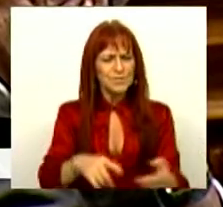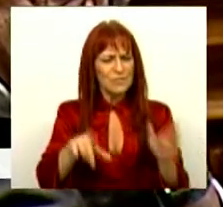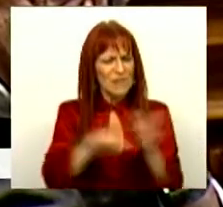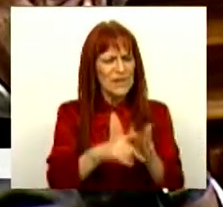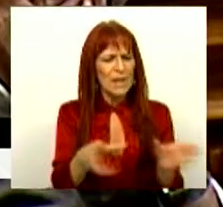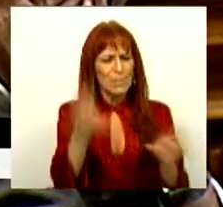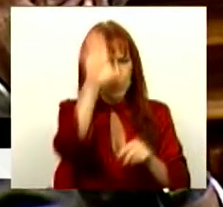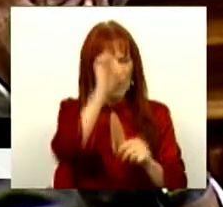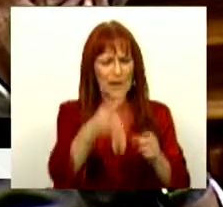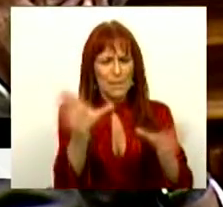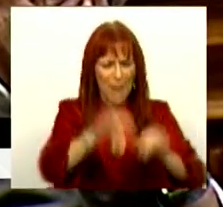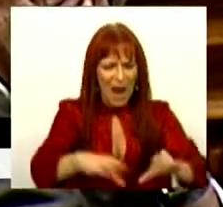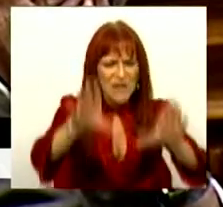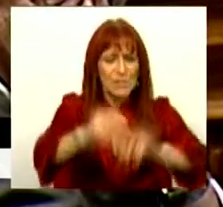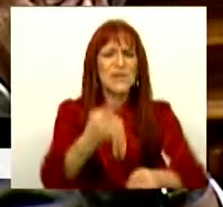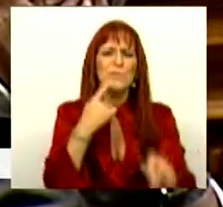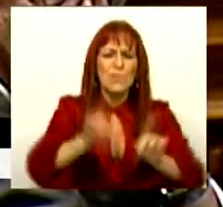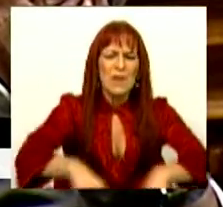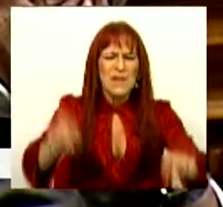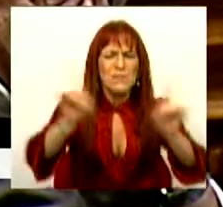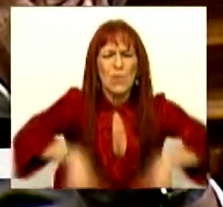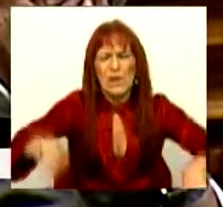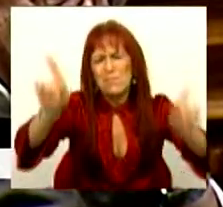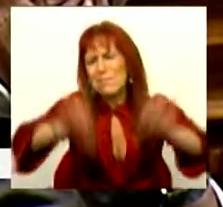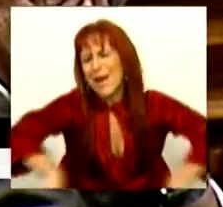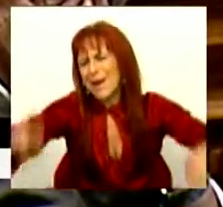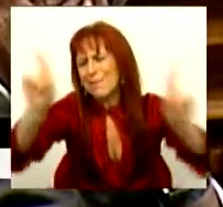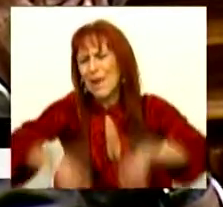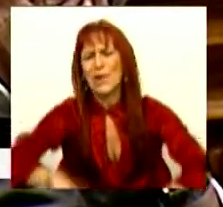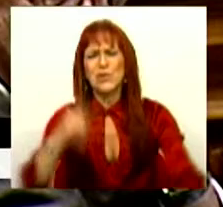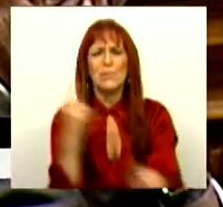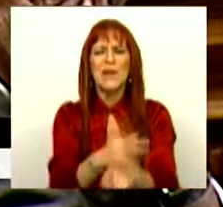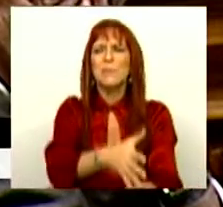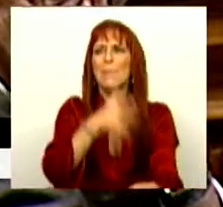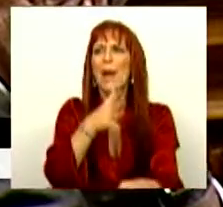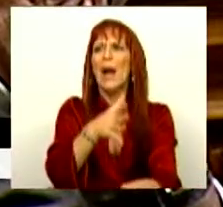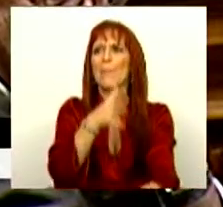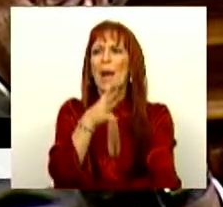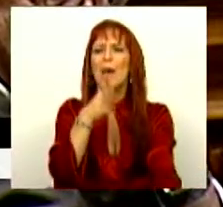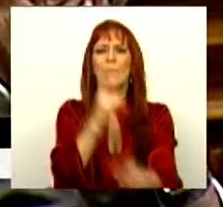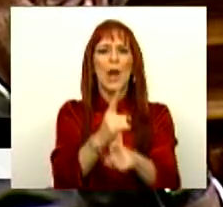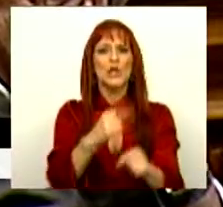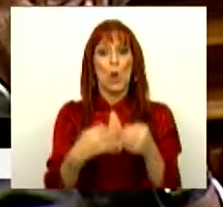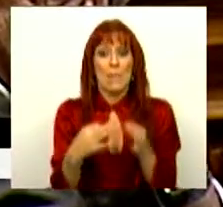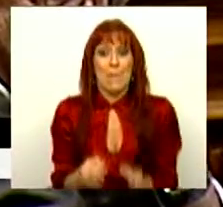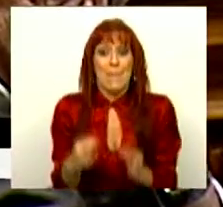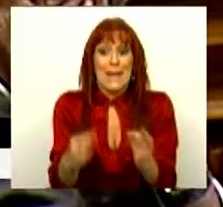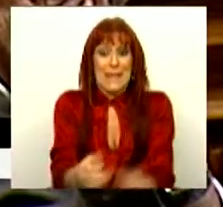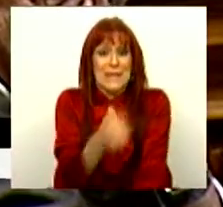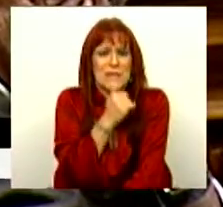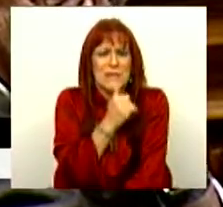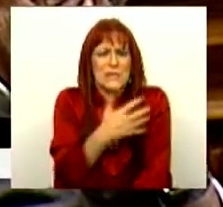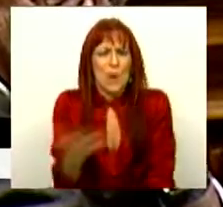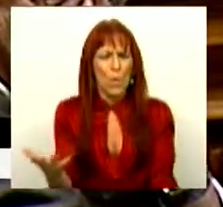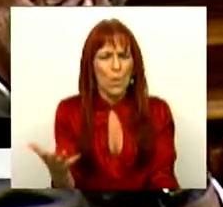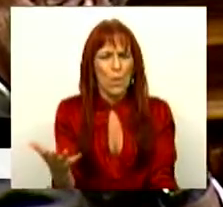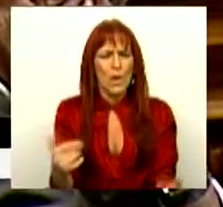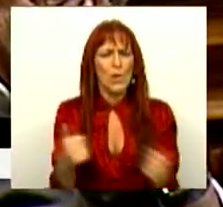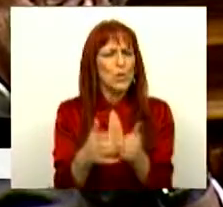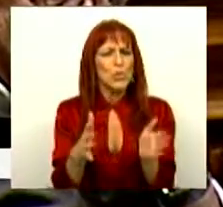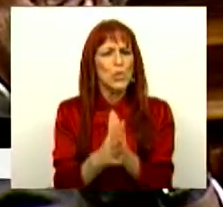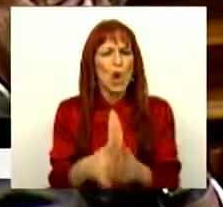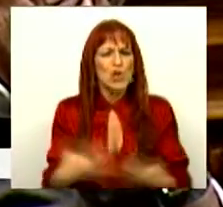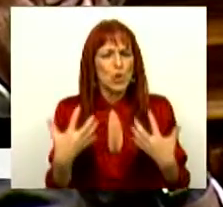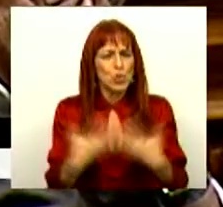atrás da outra, repetindo uma e outra vez o mesmo ciclo de argumentos só para retardar uma decisão? Todos